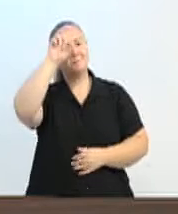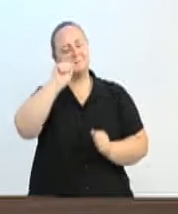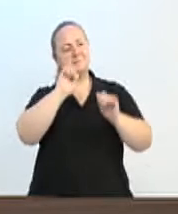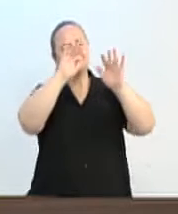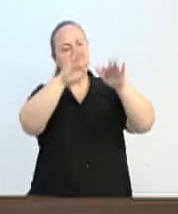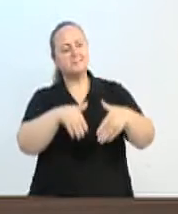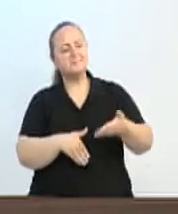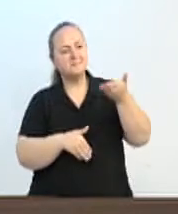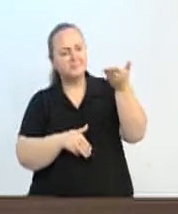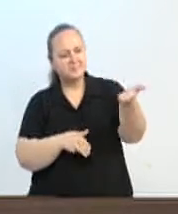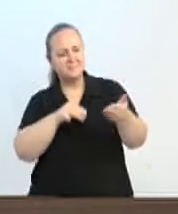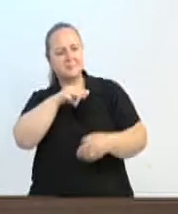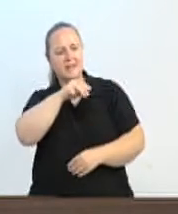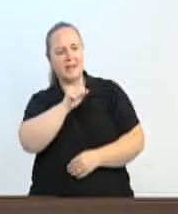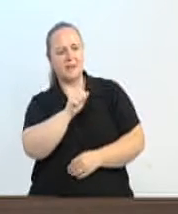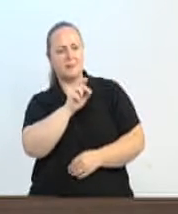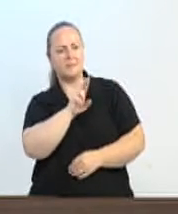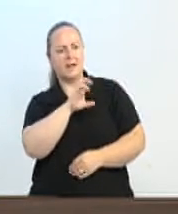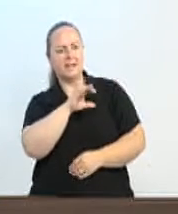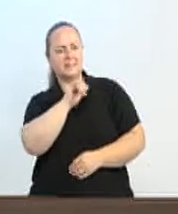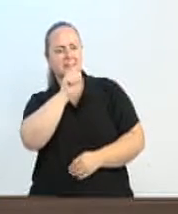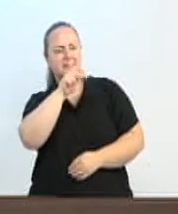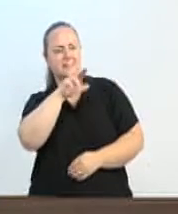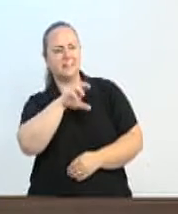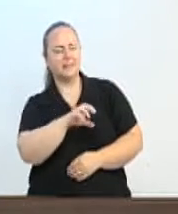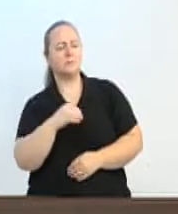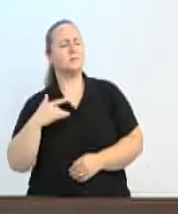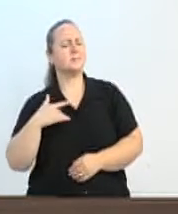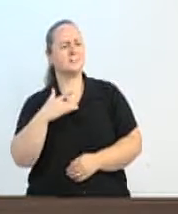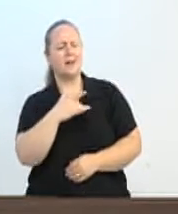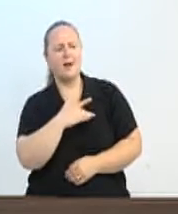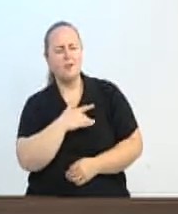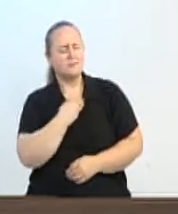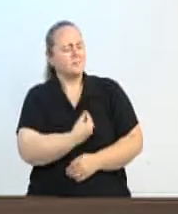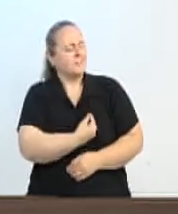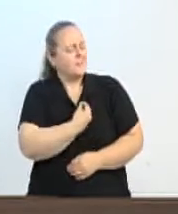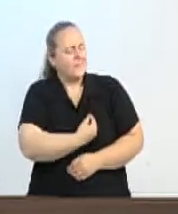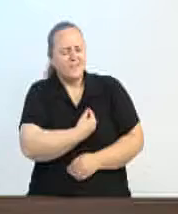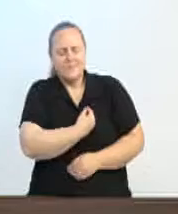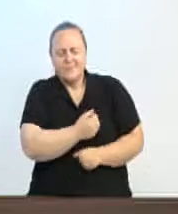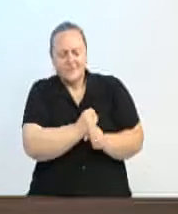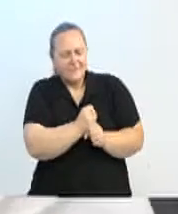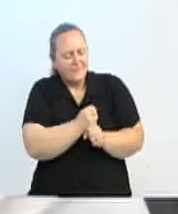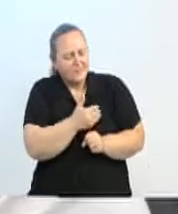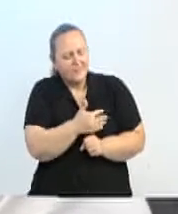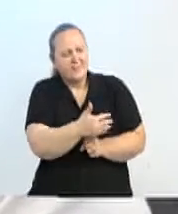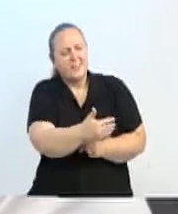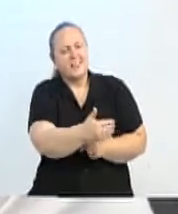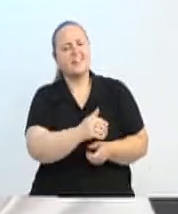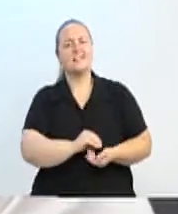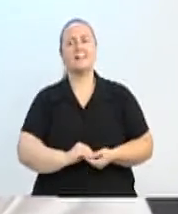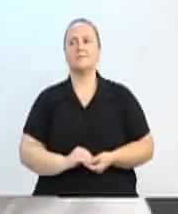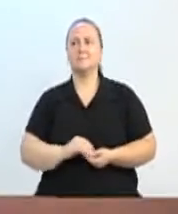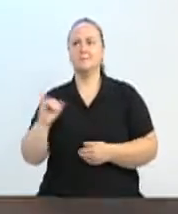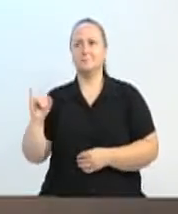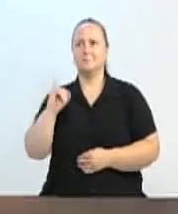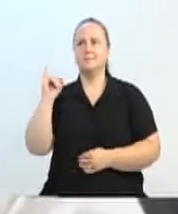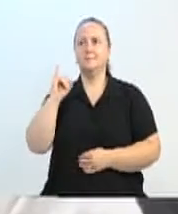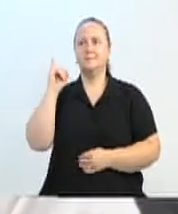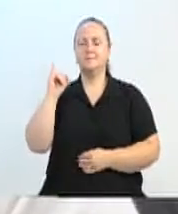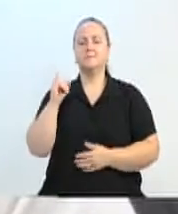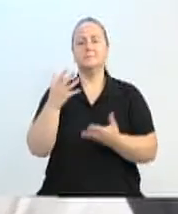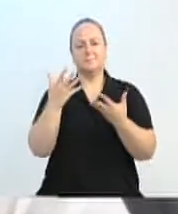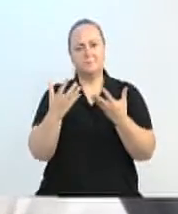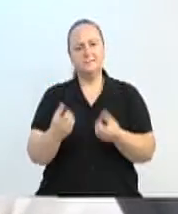e te dê muita saúde muitos anos de vida e muita vida nesses anos que isso que é importante viu